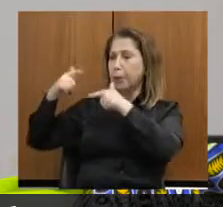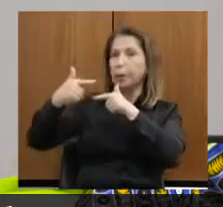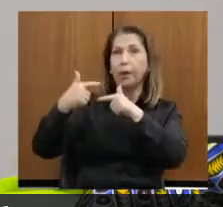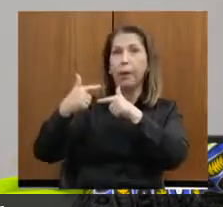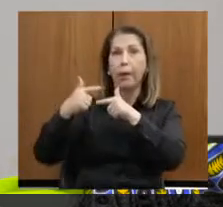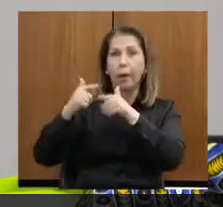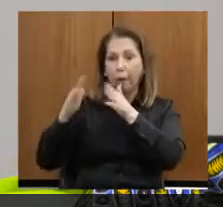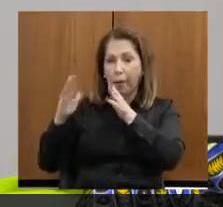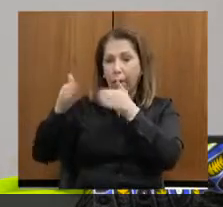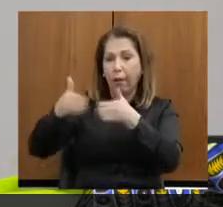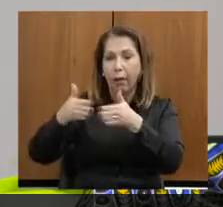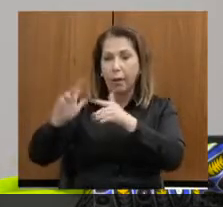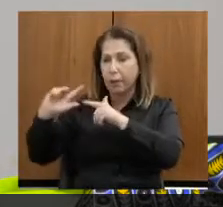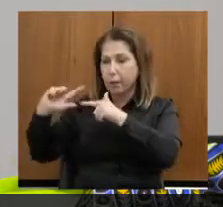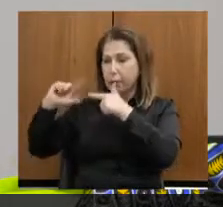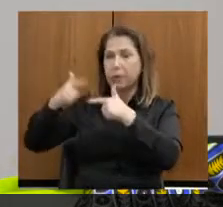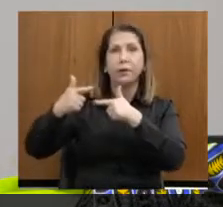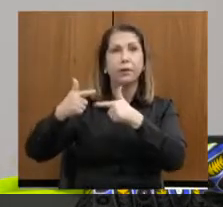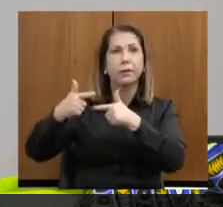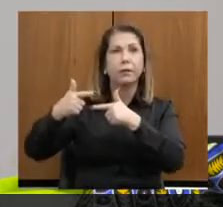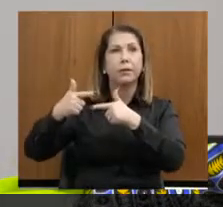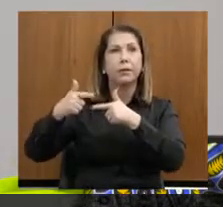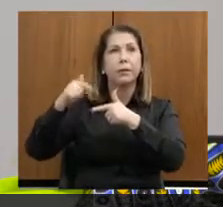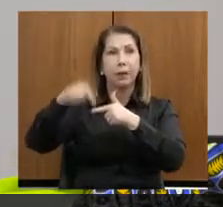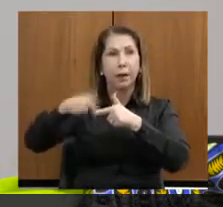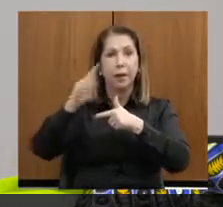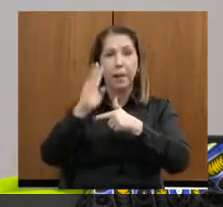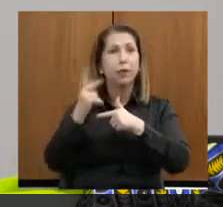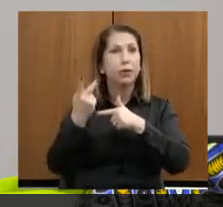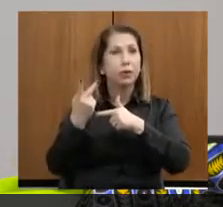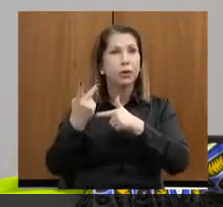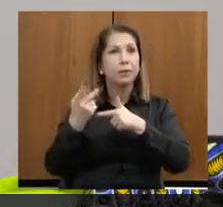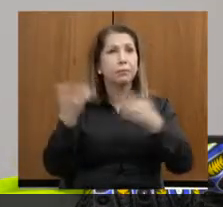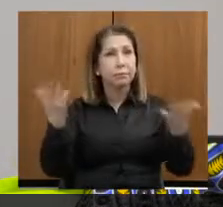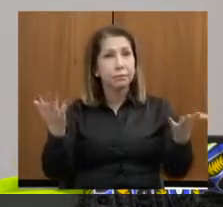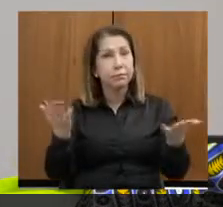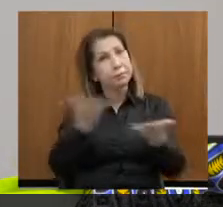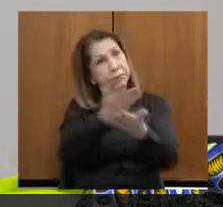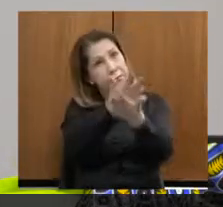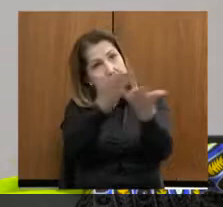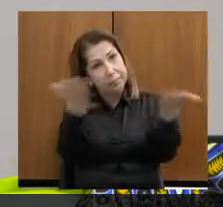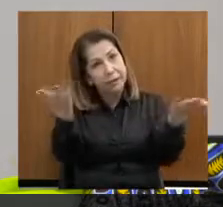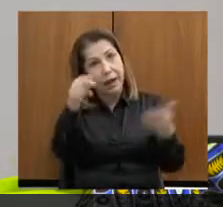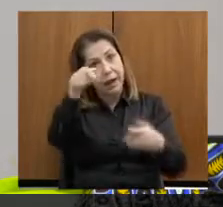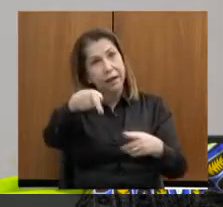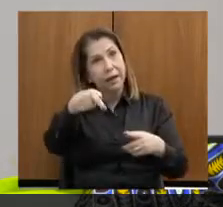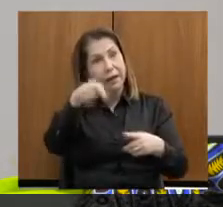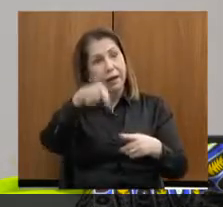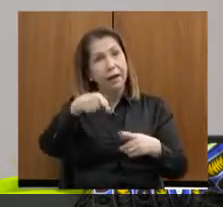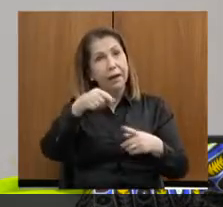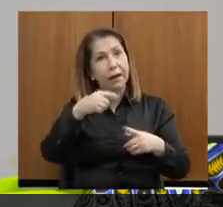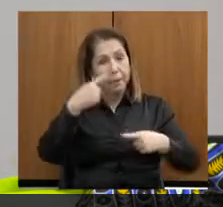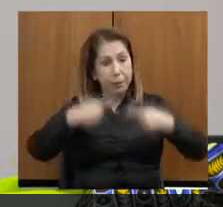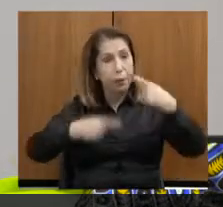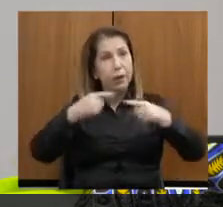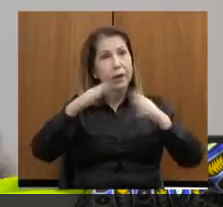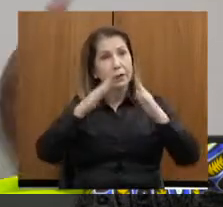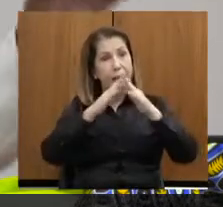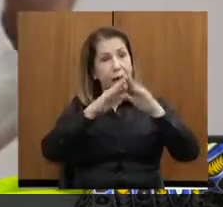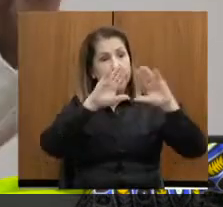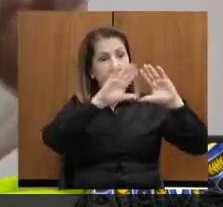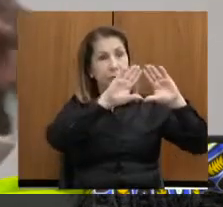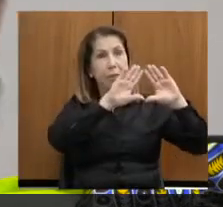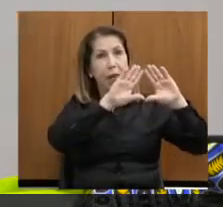conservadora e haja vista as representações políticas aqui na casa